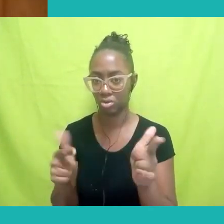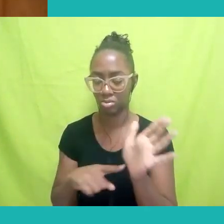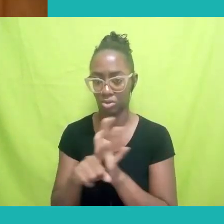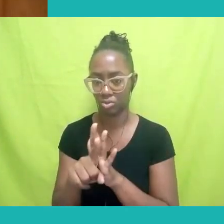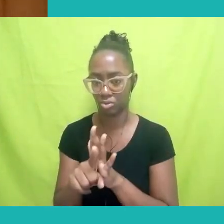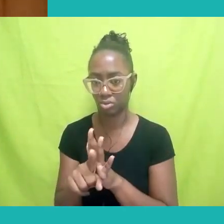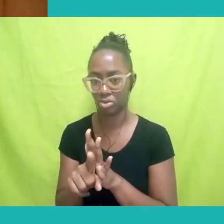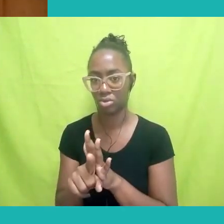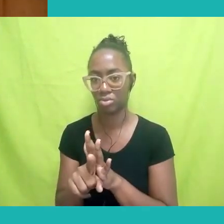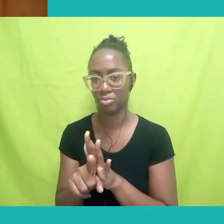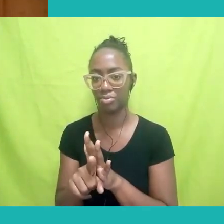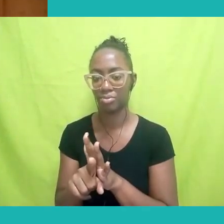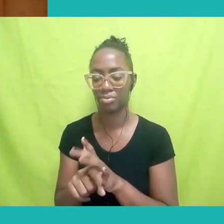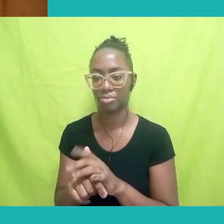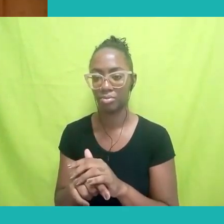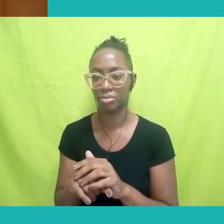porque